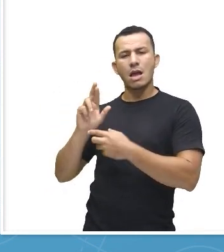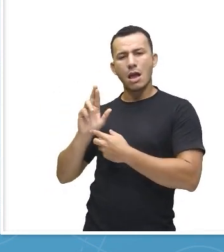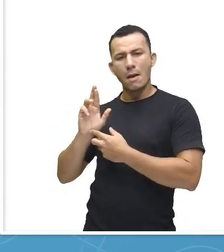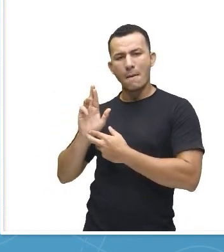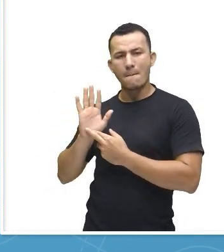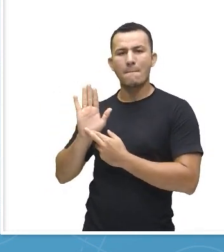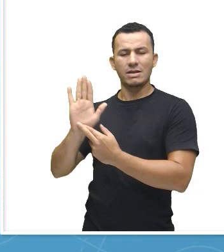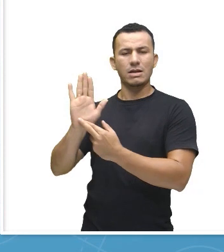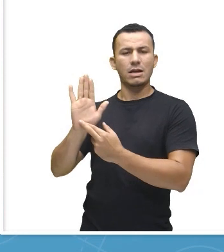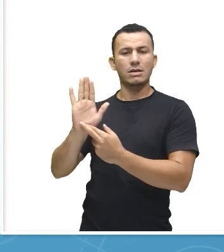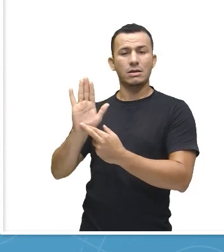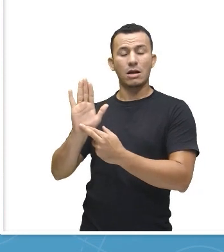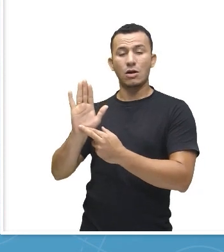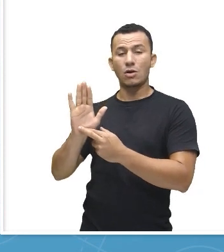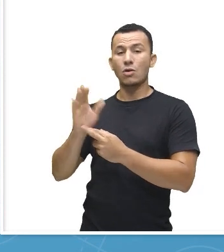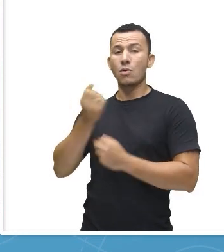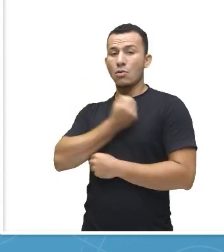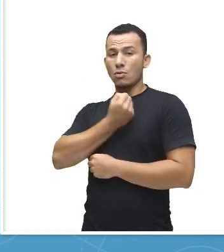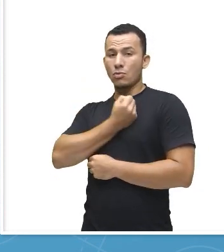número decimal